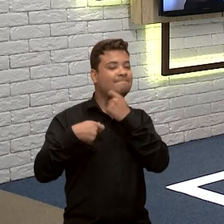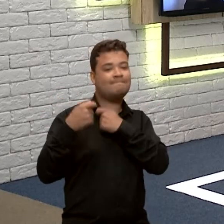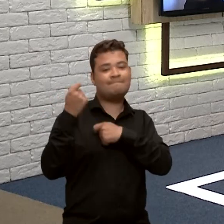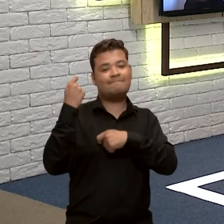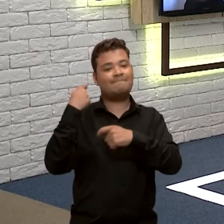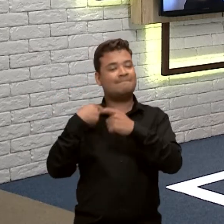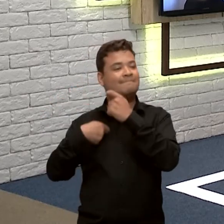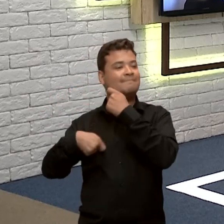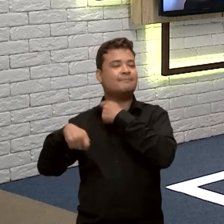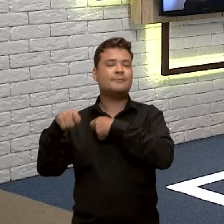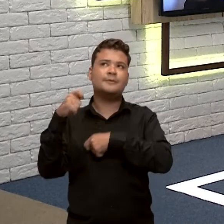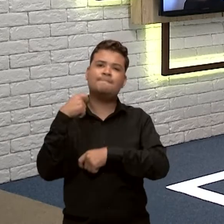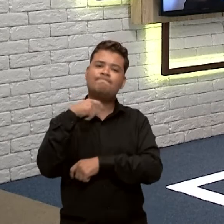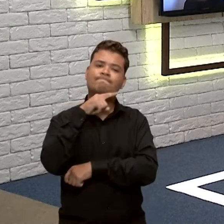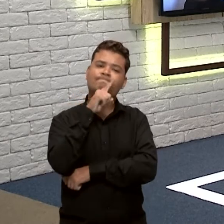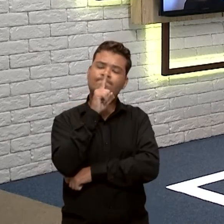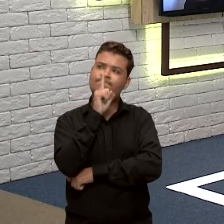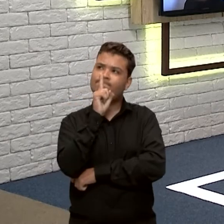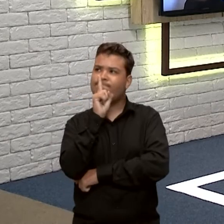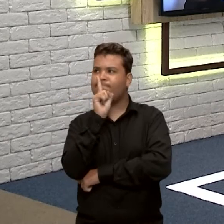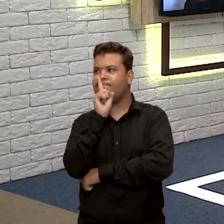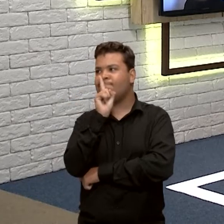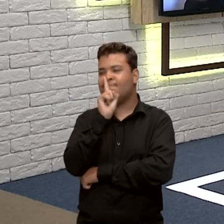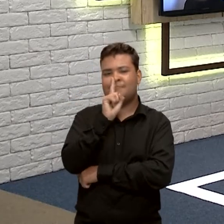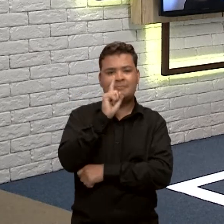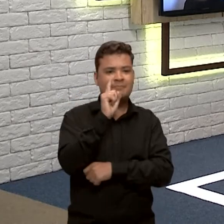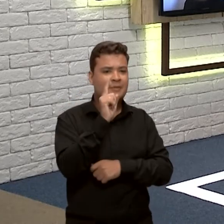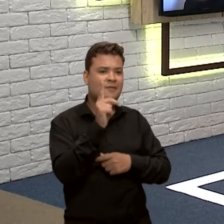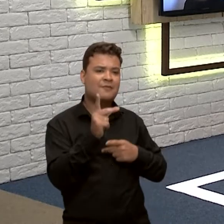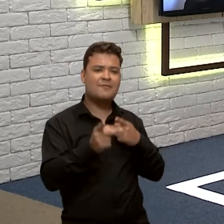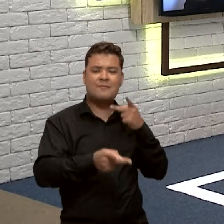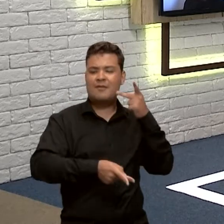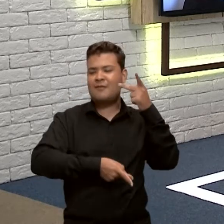tempo calada, falar pelos cotovelos.